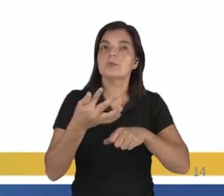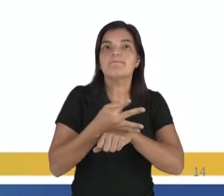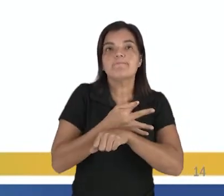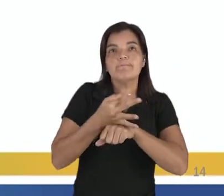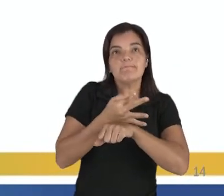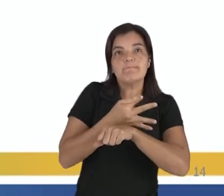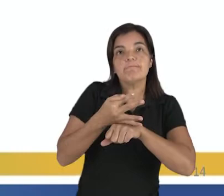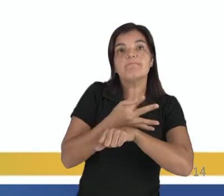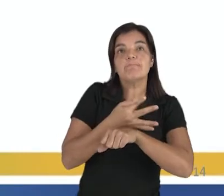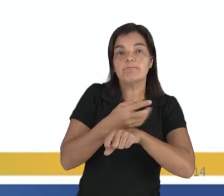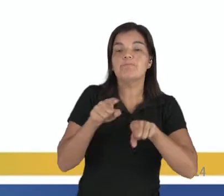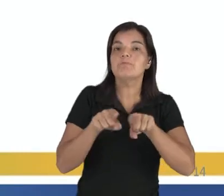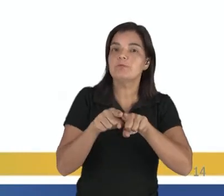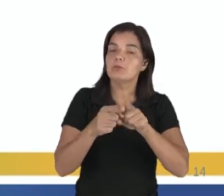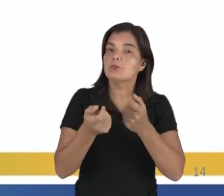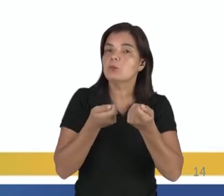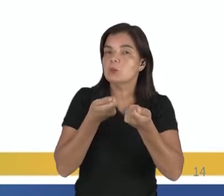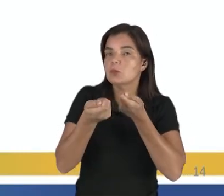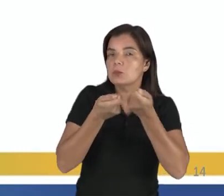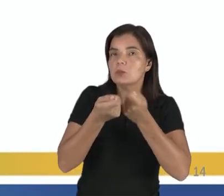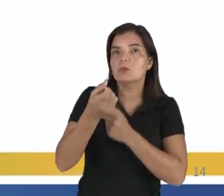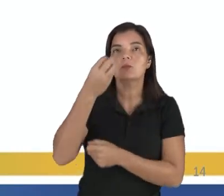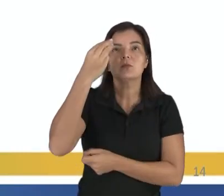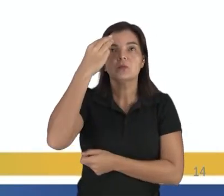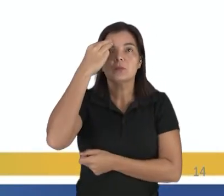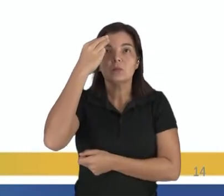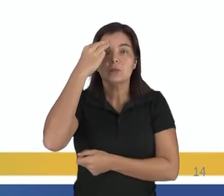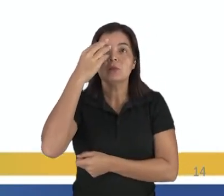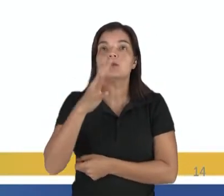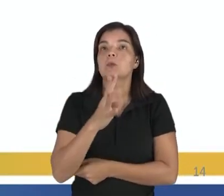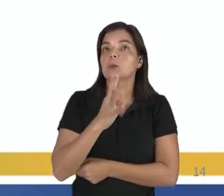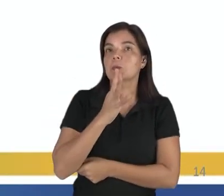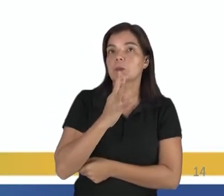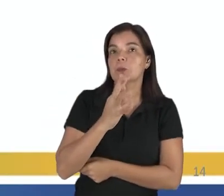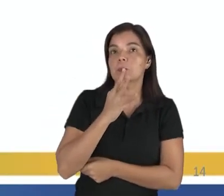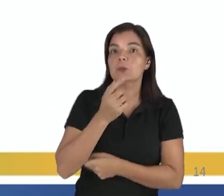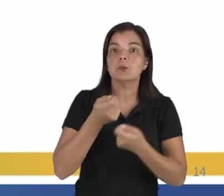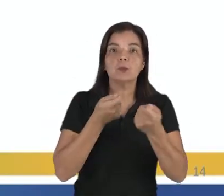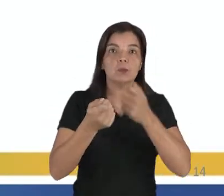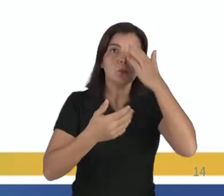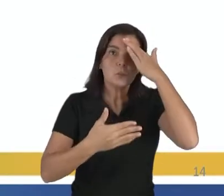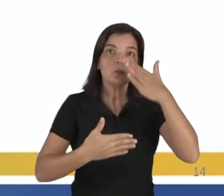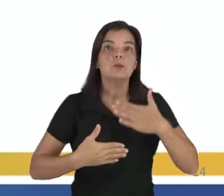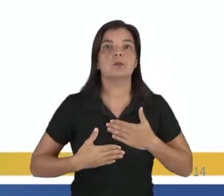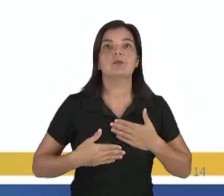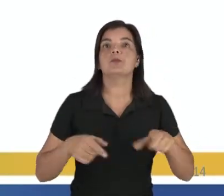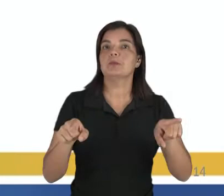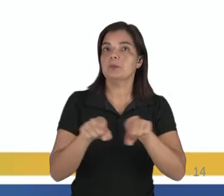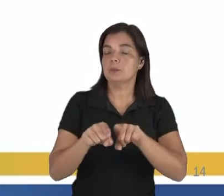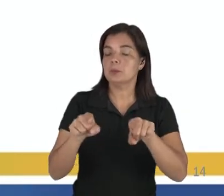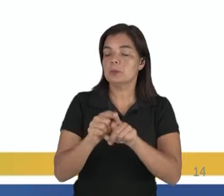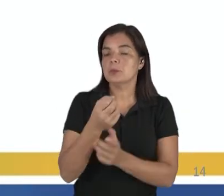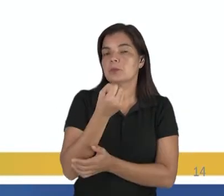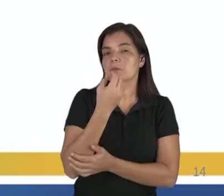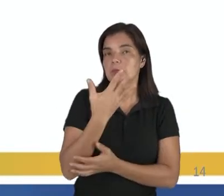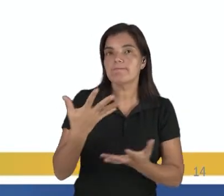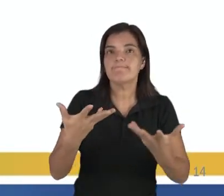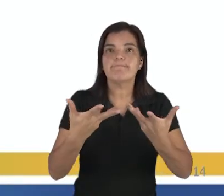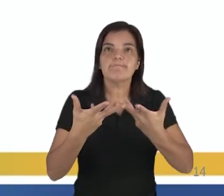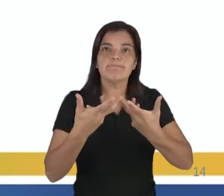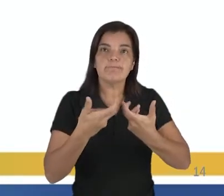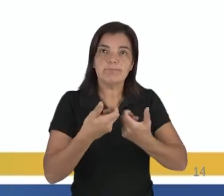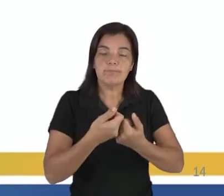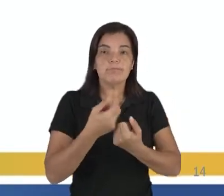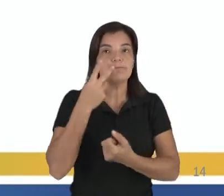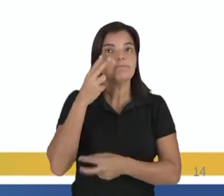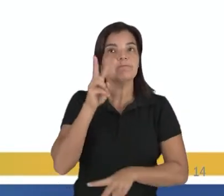capacidade de resistência, grande controle mental, grande conhecimento e controle corporal, bem como uma boa